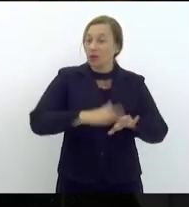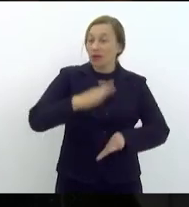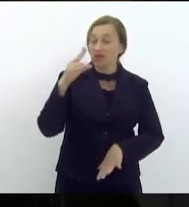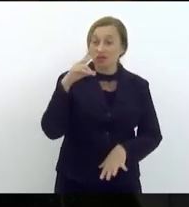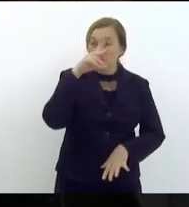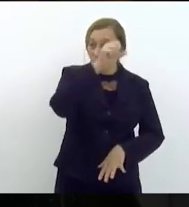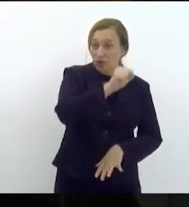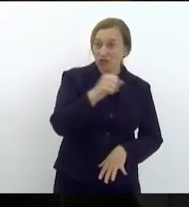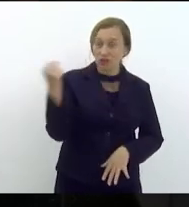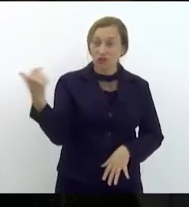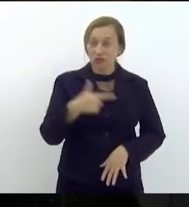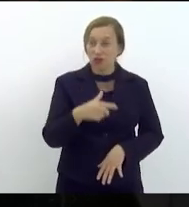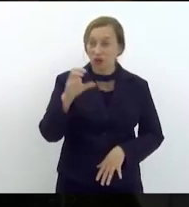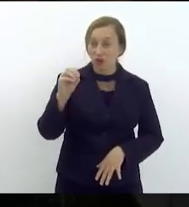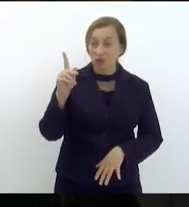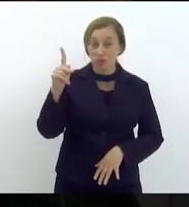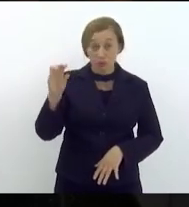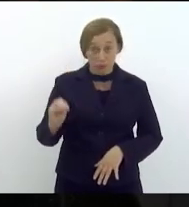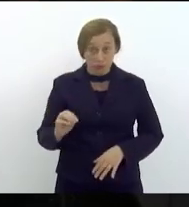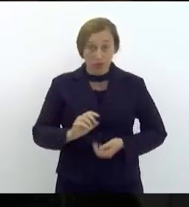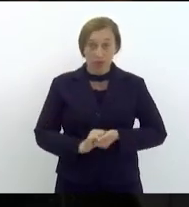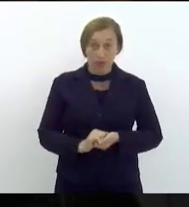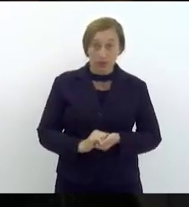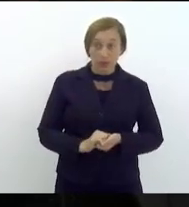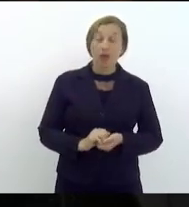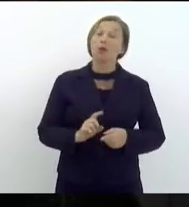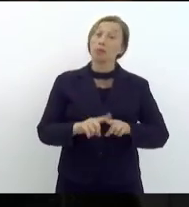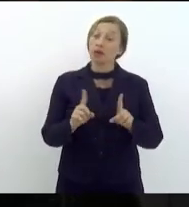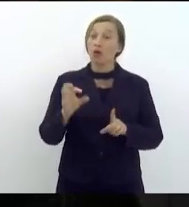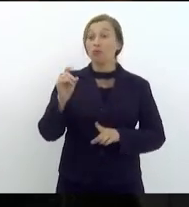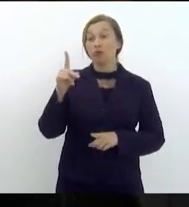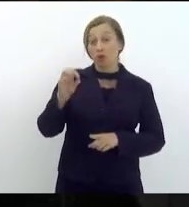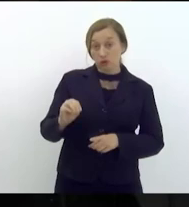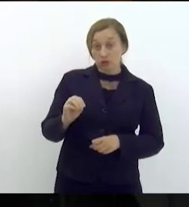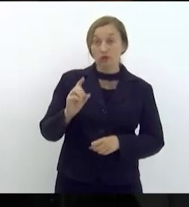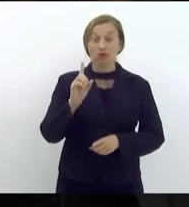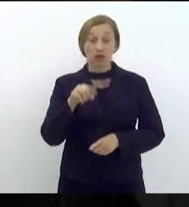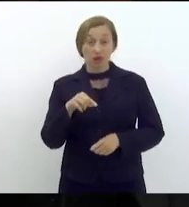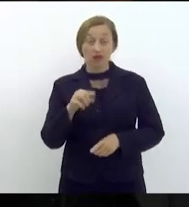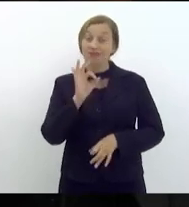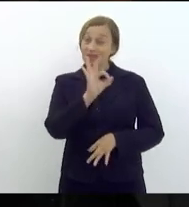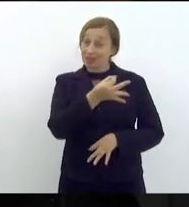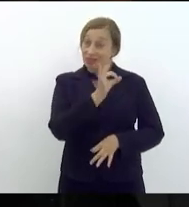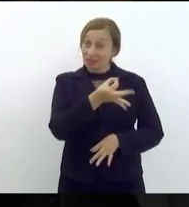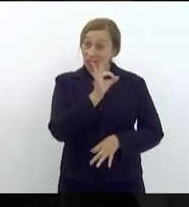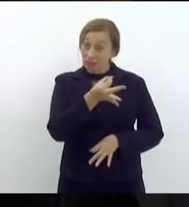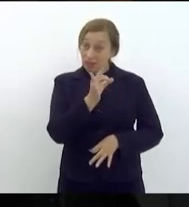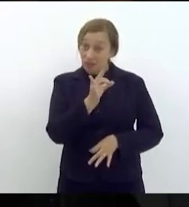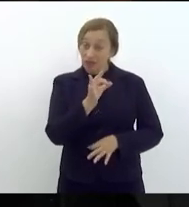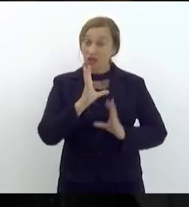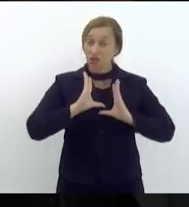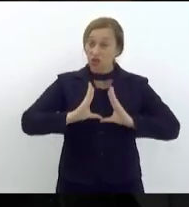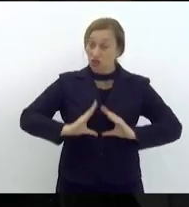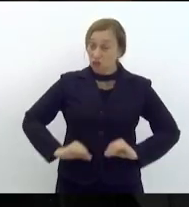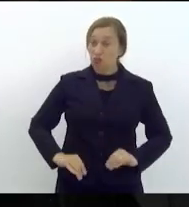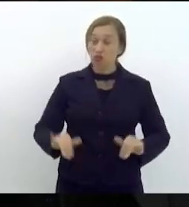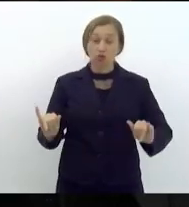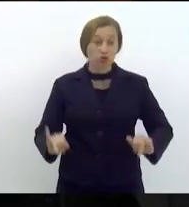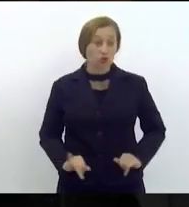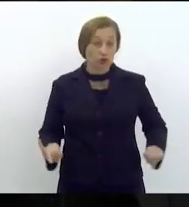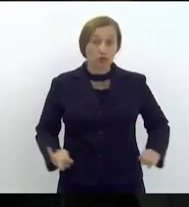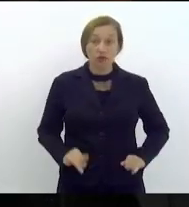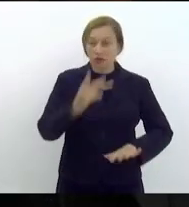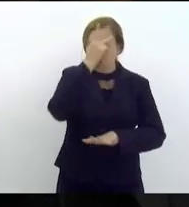ópio né mas são os opiões são para exatamente minorar o sofrimento das pessoas